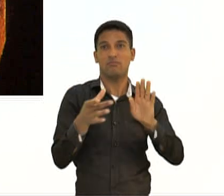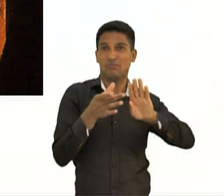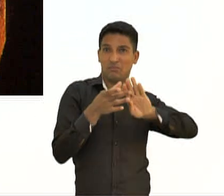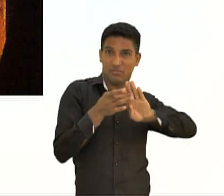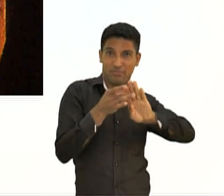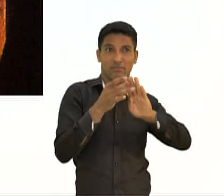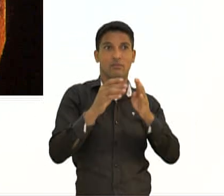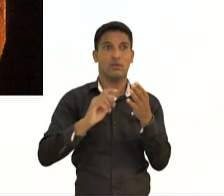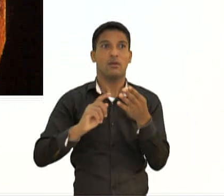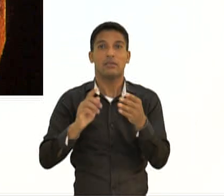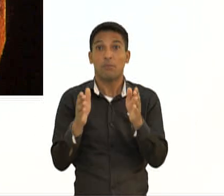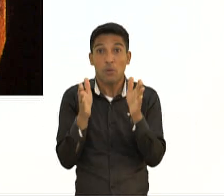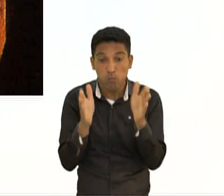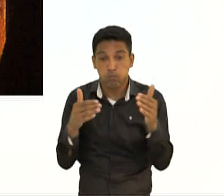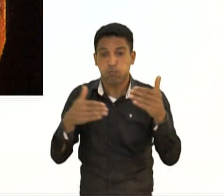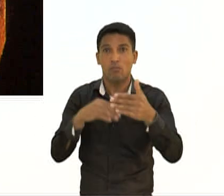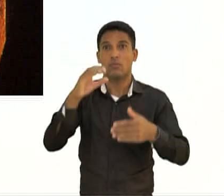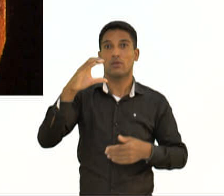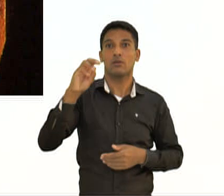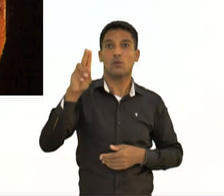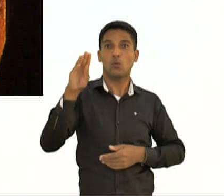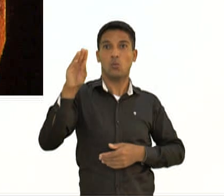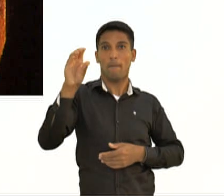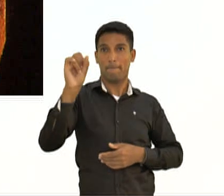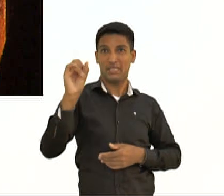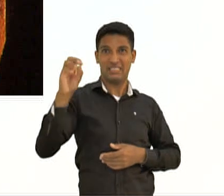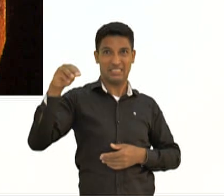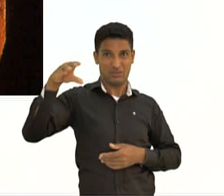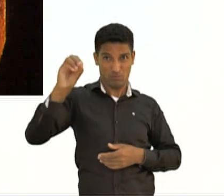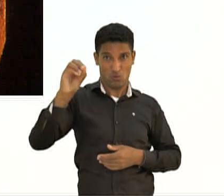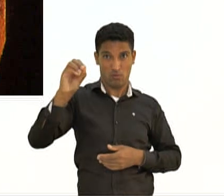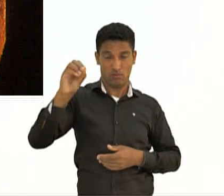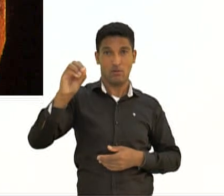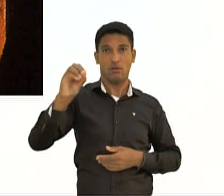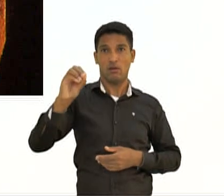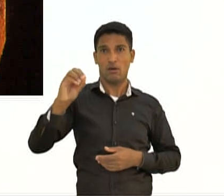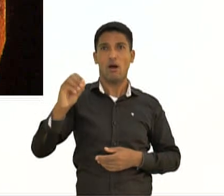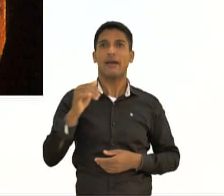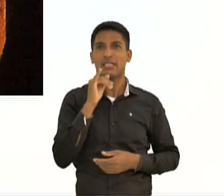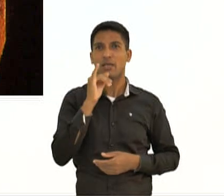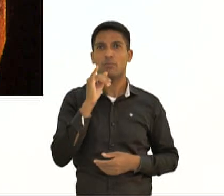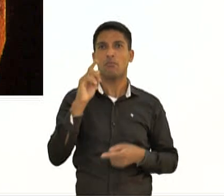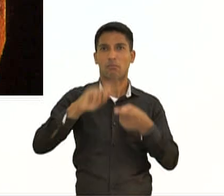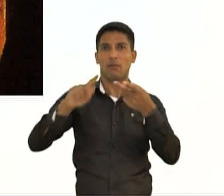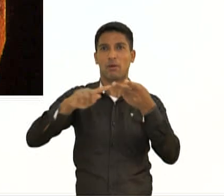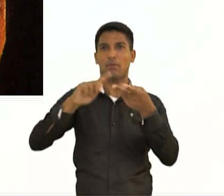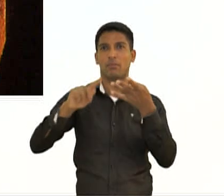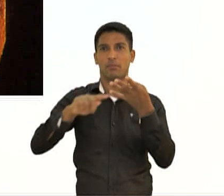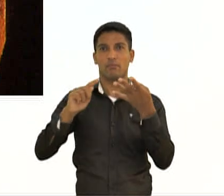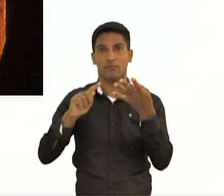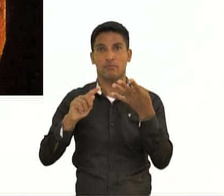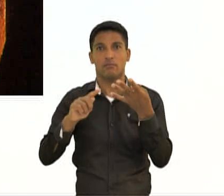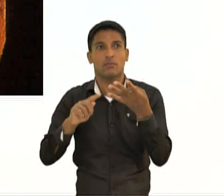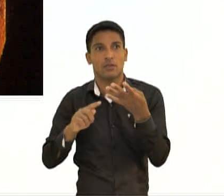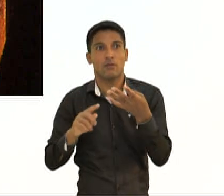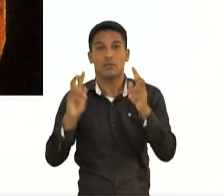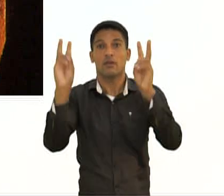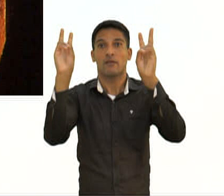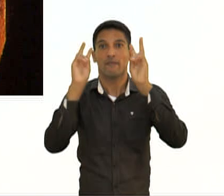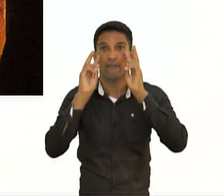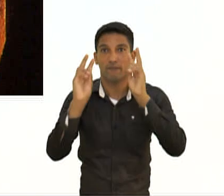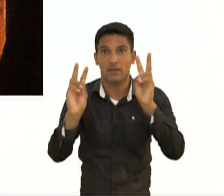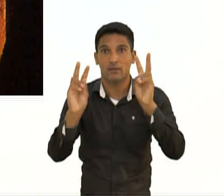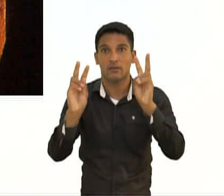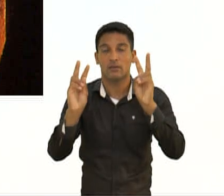cubismo geométrico. Então, a gente tem aqui, digamos assim, alguns exemplos, principalmente para vocês visualizarem a questão